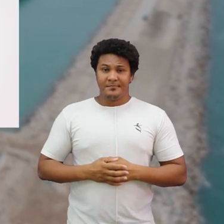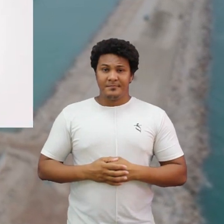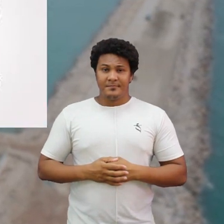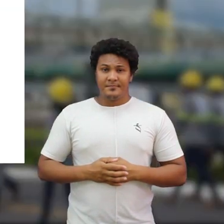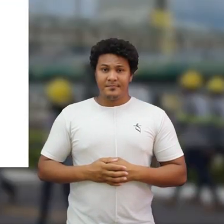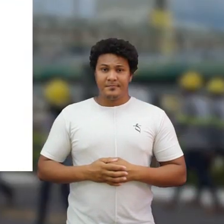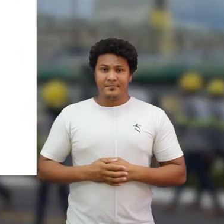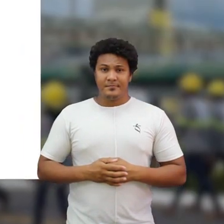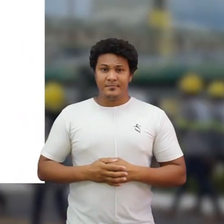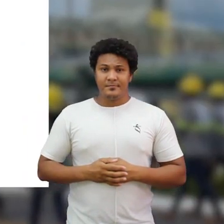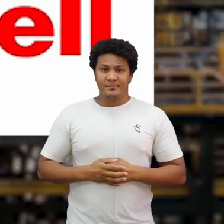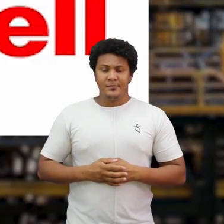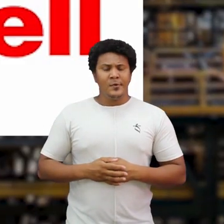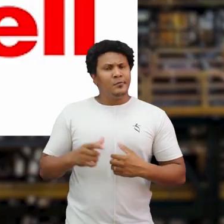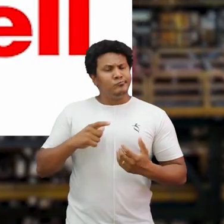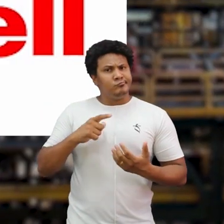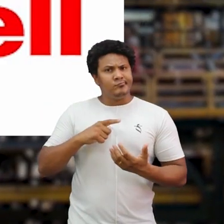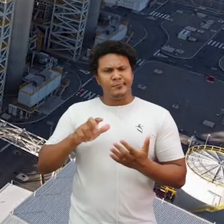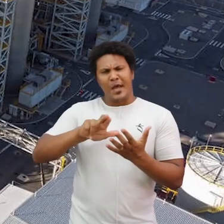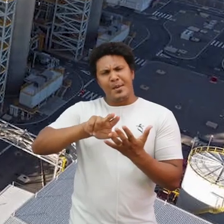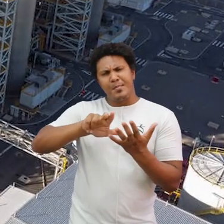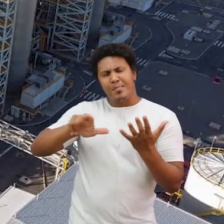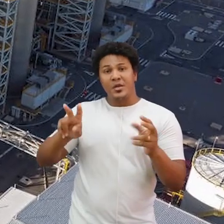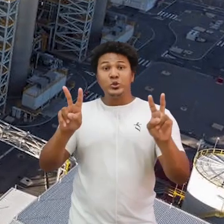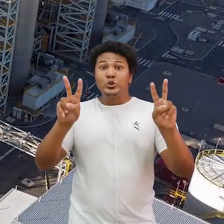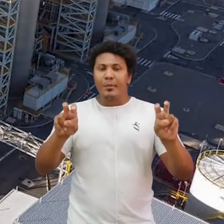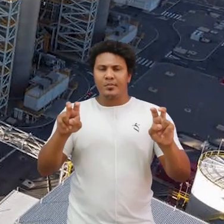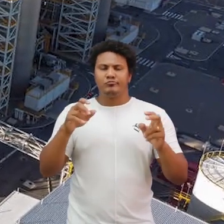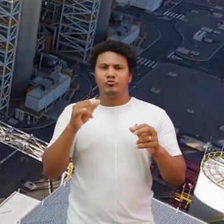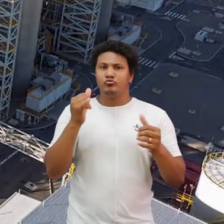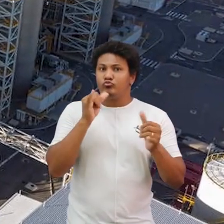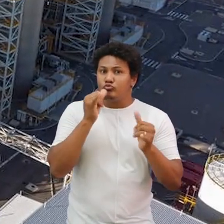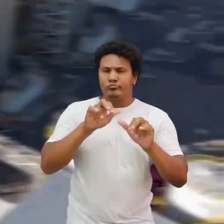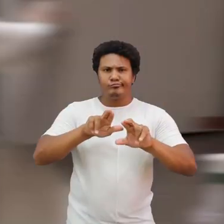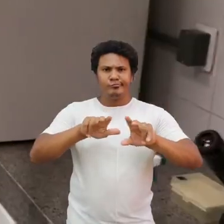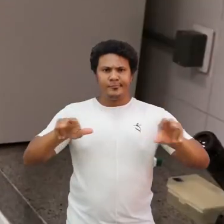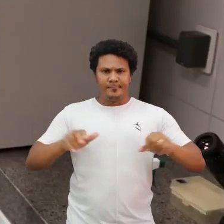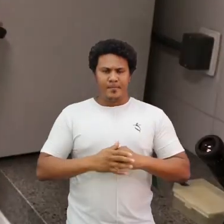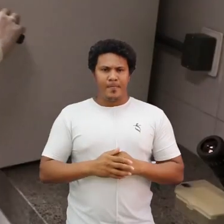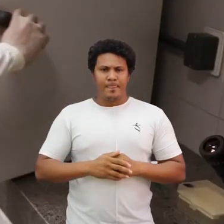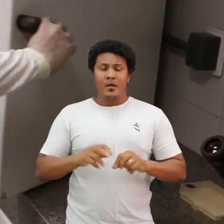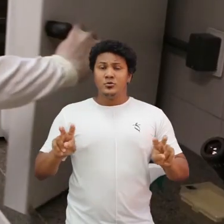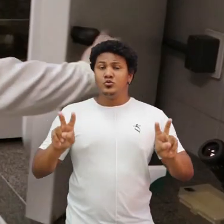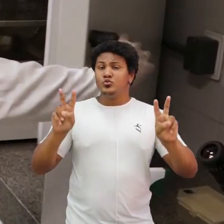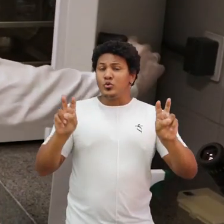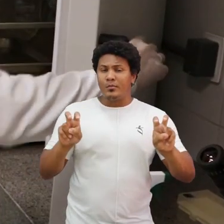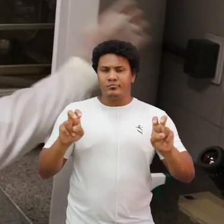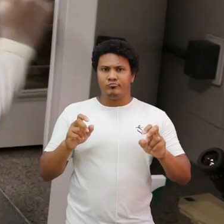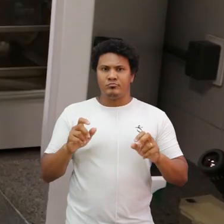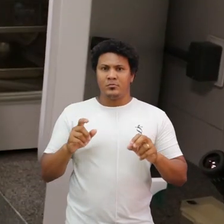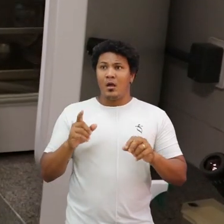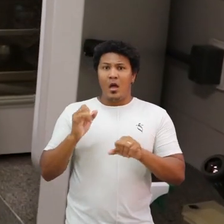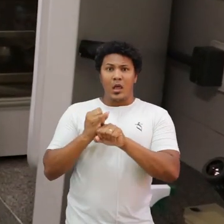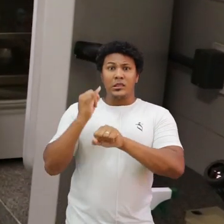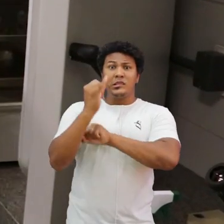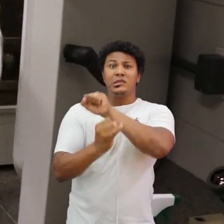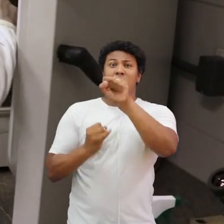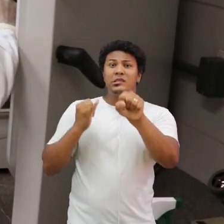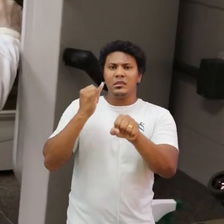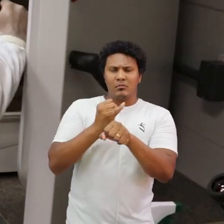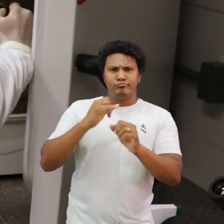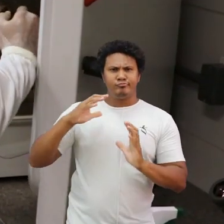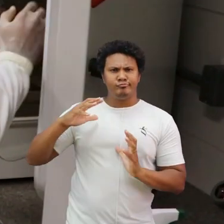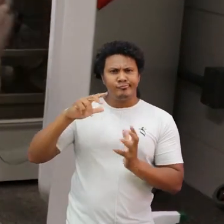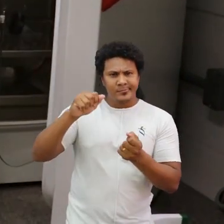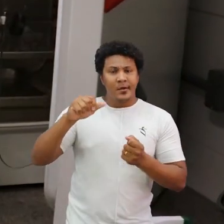do Pecém, Eneva, Shell, entre outras do setor de energia. No quesito internacionalização, o programa